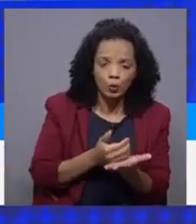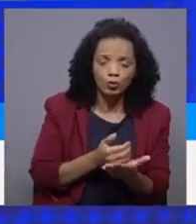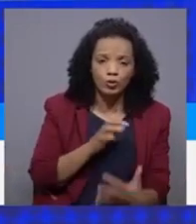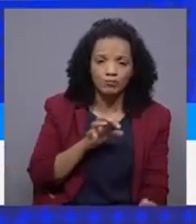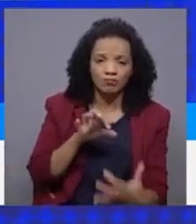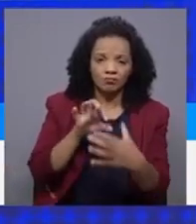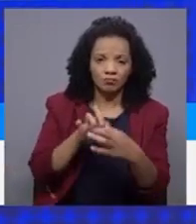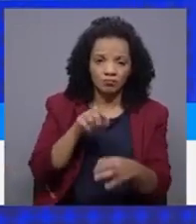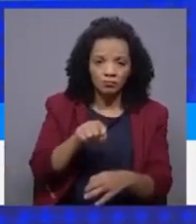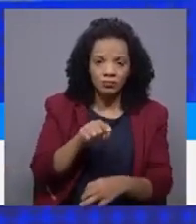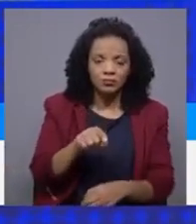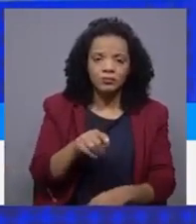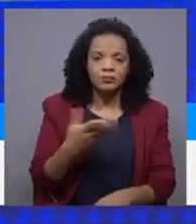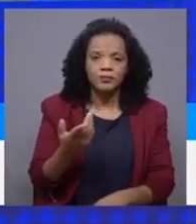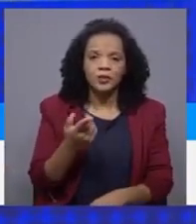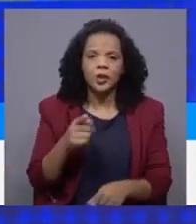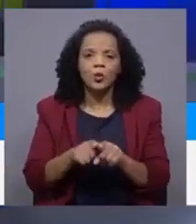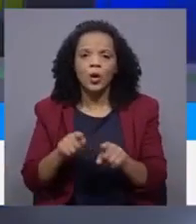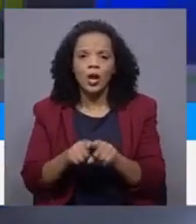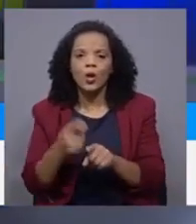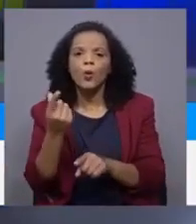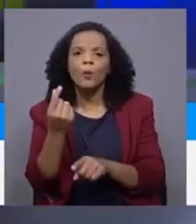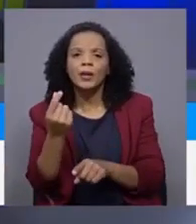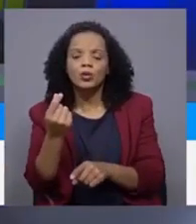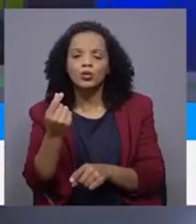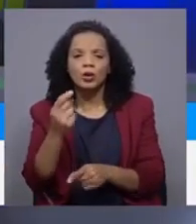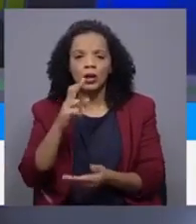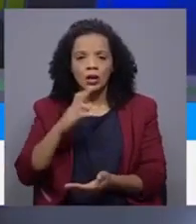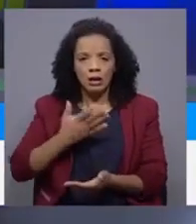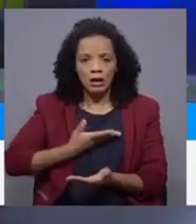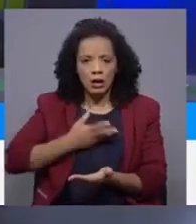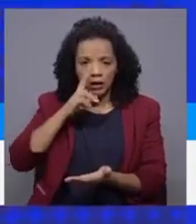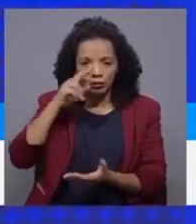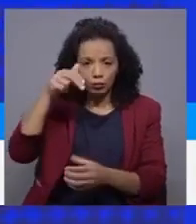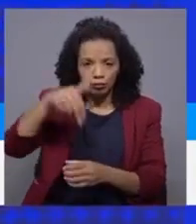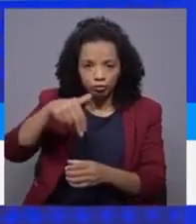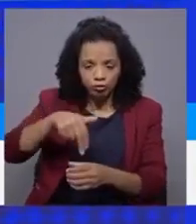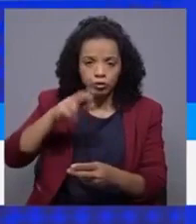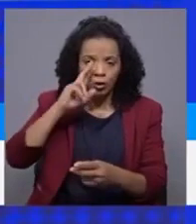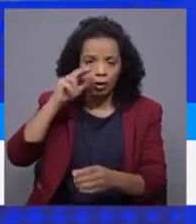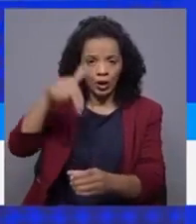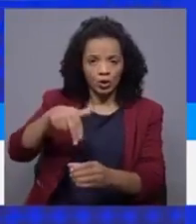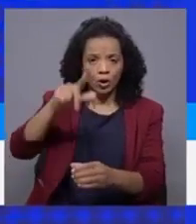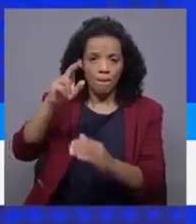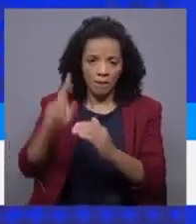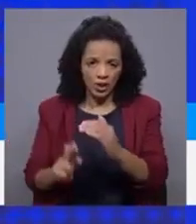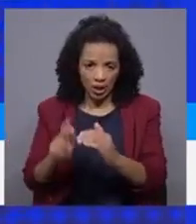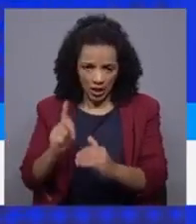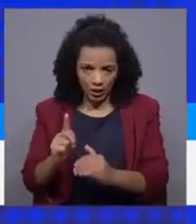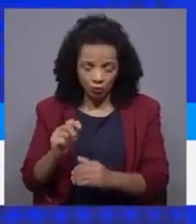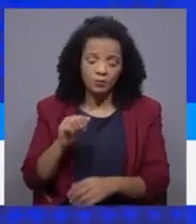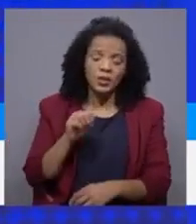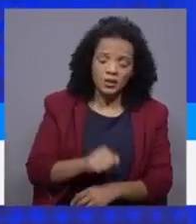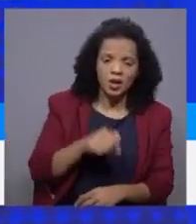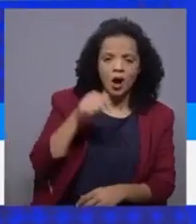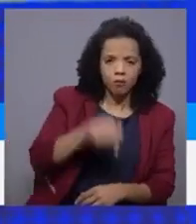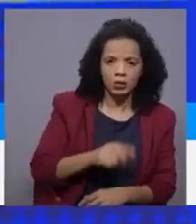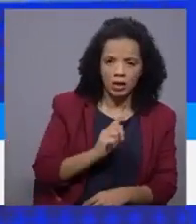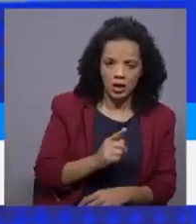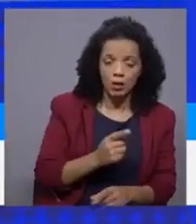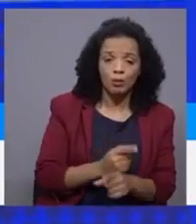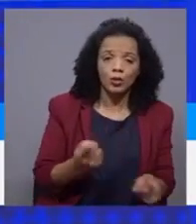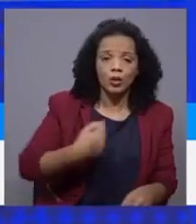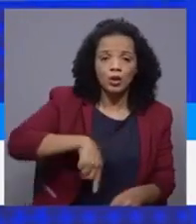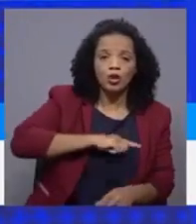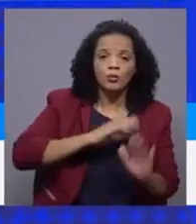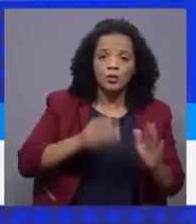tipo de mecanismos. Portanto, é baixar o preço da gasolina e do gasóleo. Eu creio que também passará, evidentemente, por aí. No imediato tem de ser necessariamente essa a via, até porque precisamos